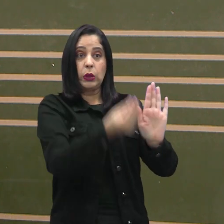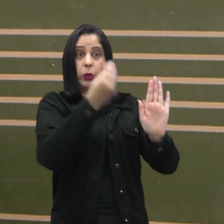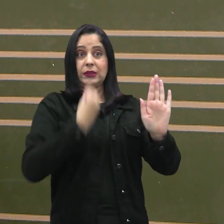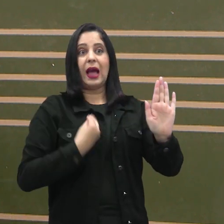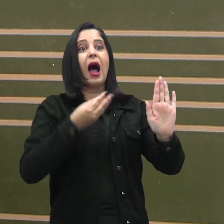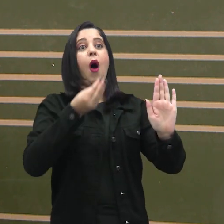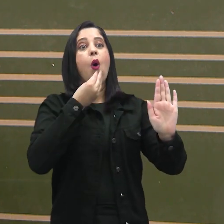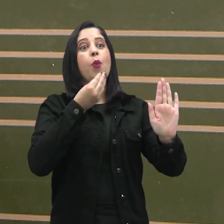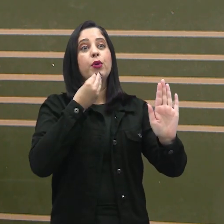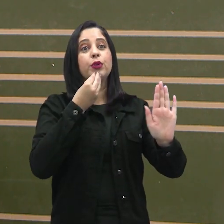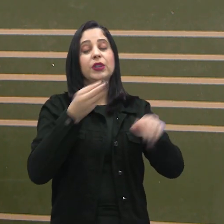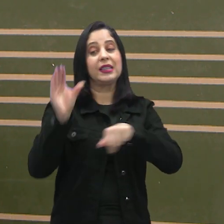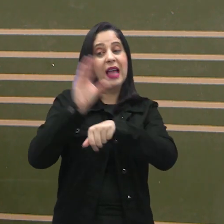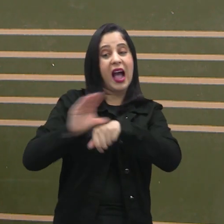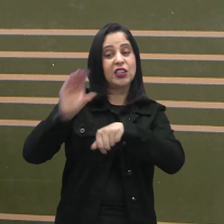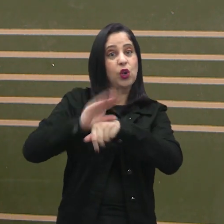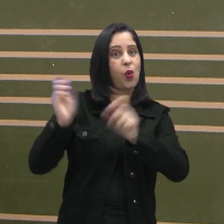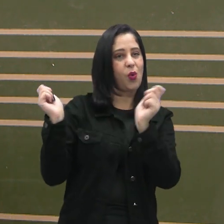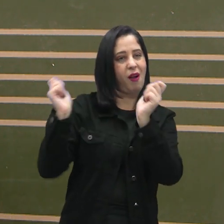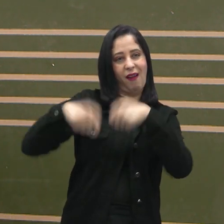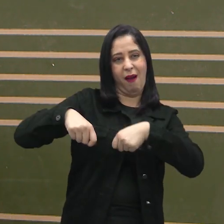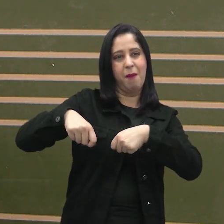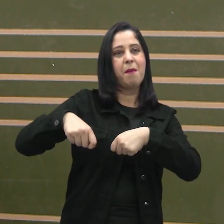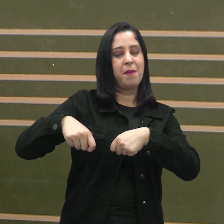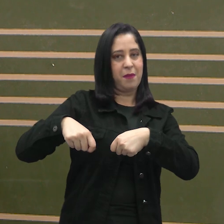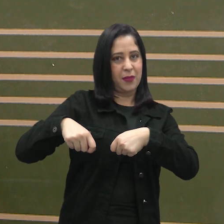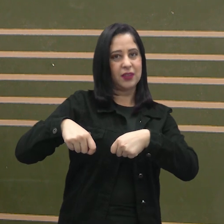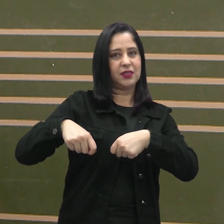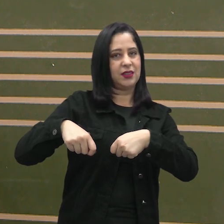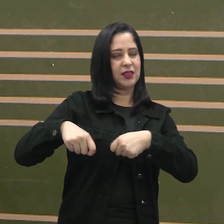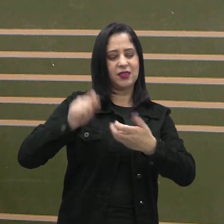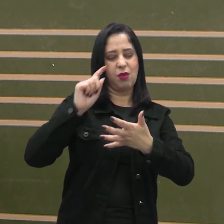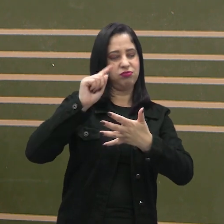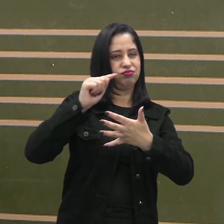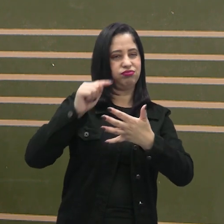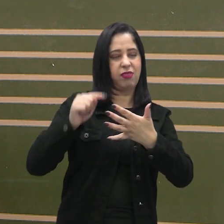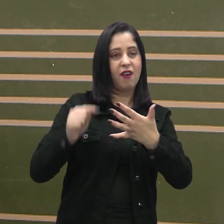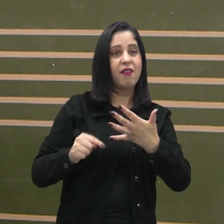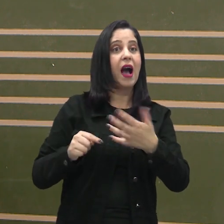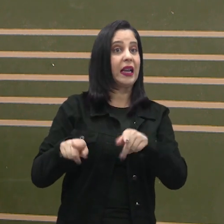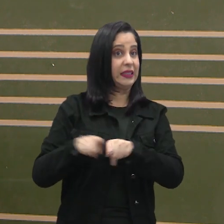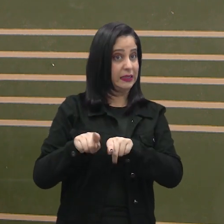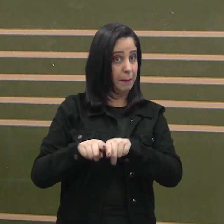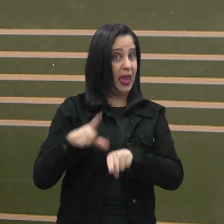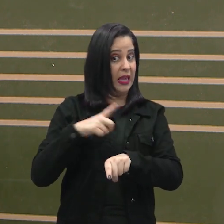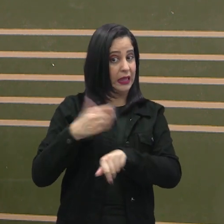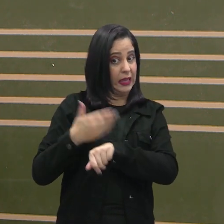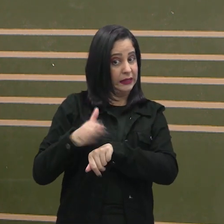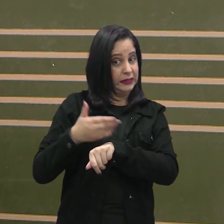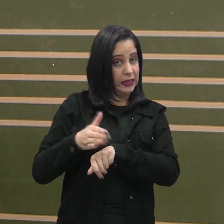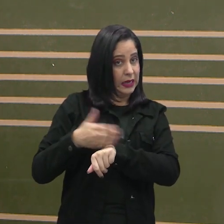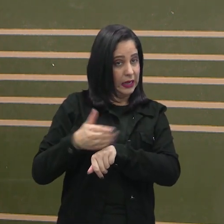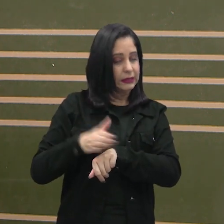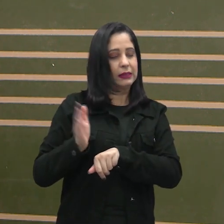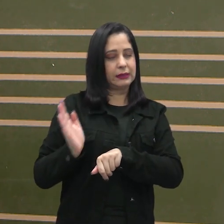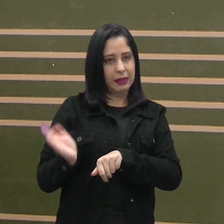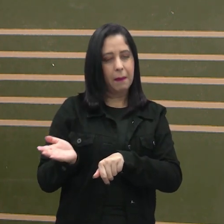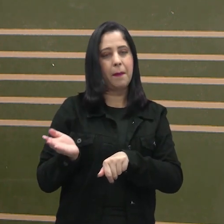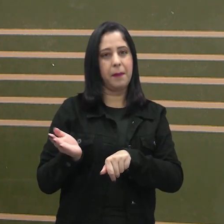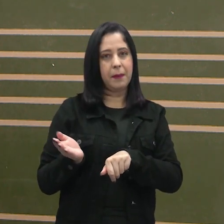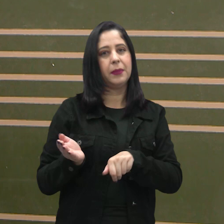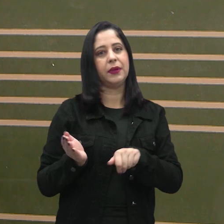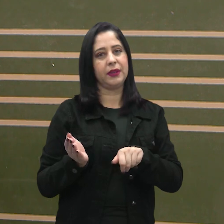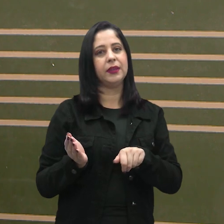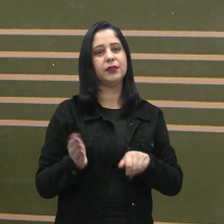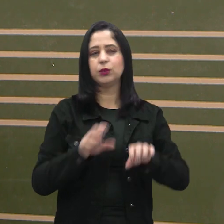várias capacitações na área. Em vários momentos a gente tem treinamentos para lidar dentro e fora da